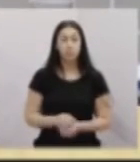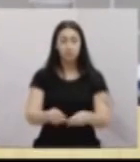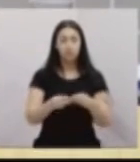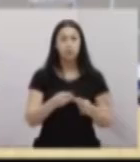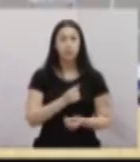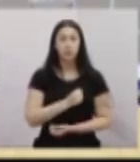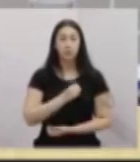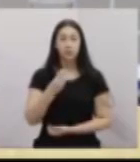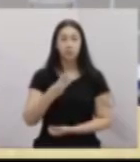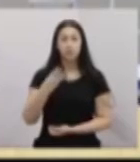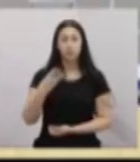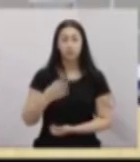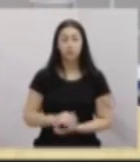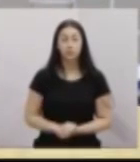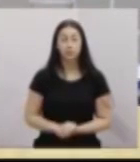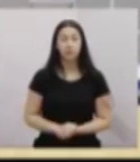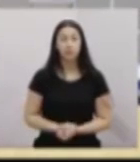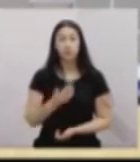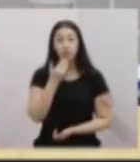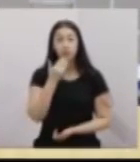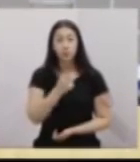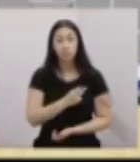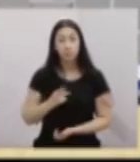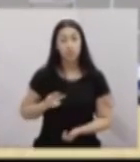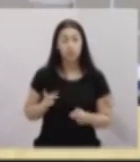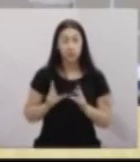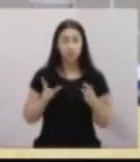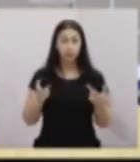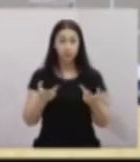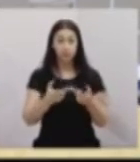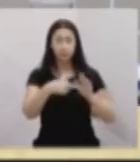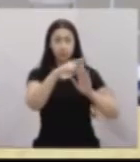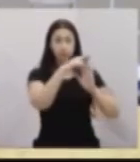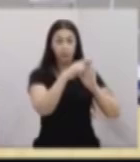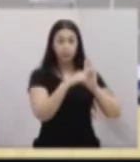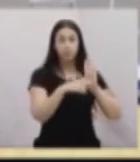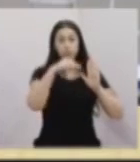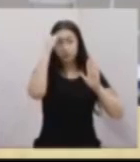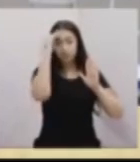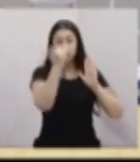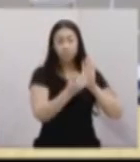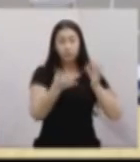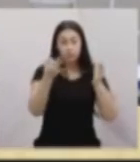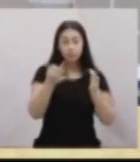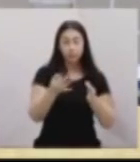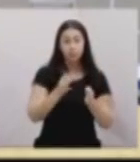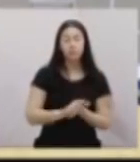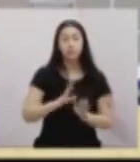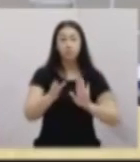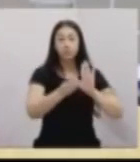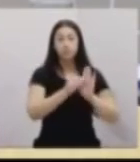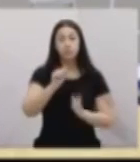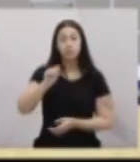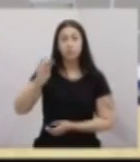número 34, requeremos ao excelentíssimo senhor presidente dessa casa, cumpridas as formalidades regimentais, seja constatado na